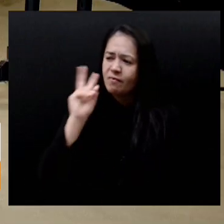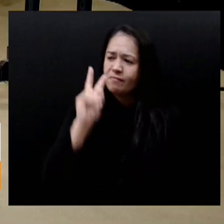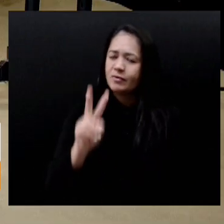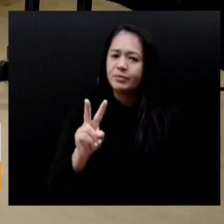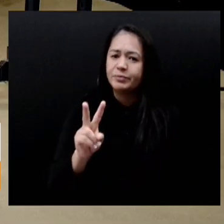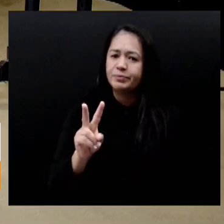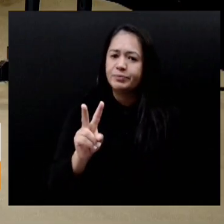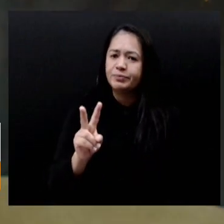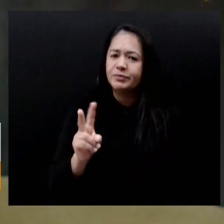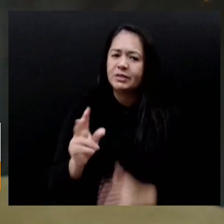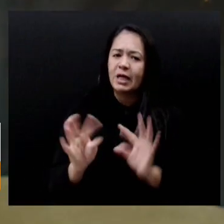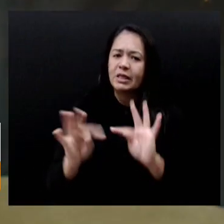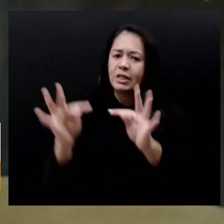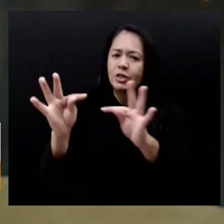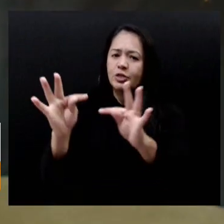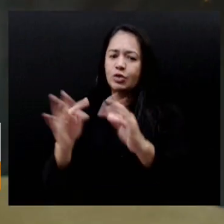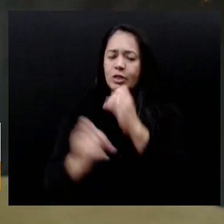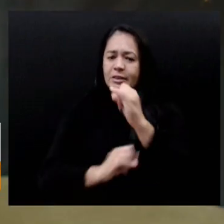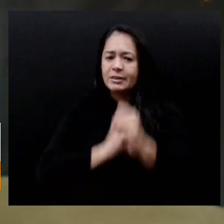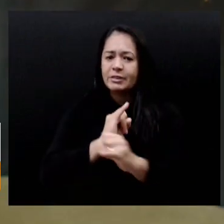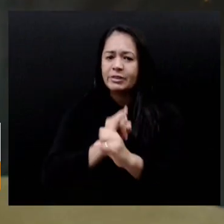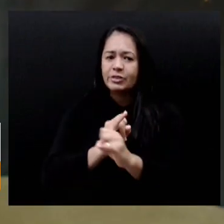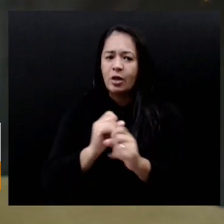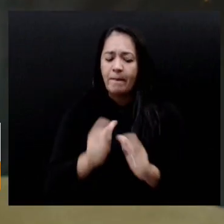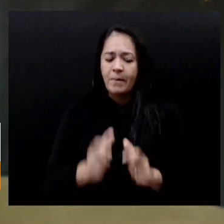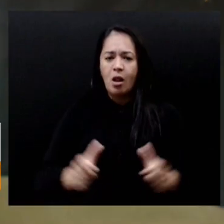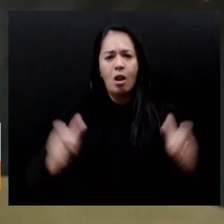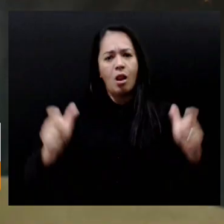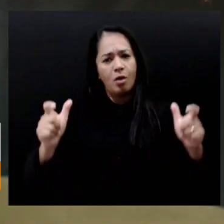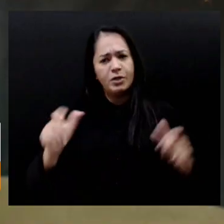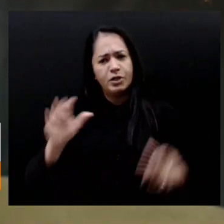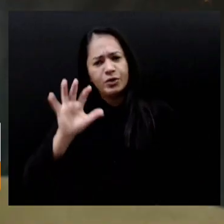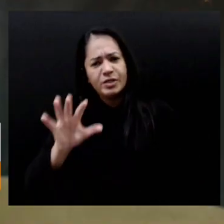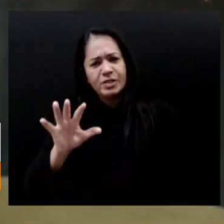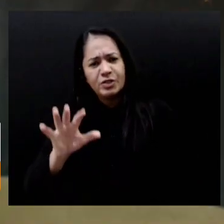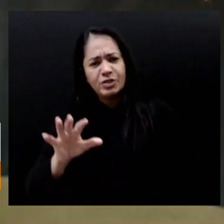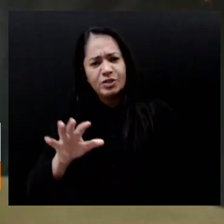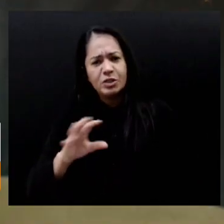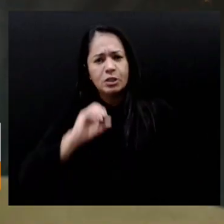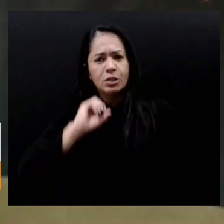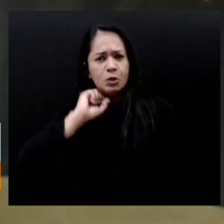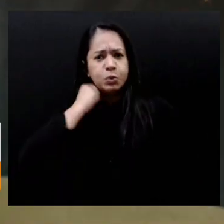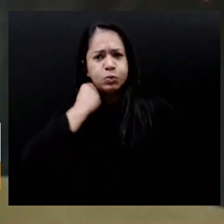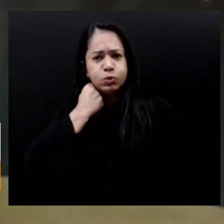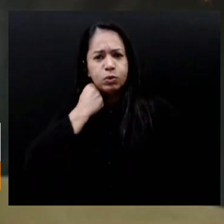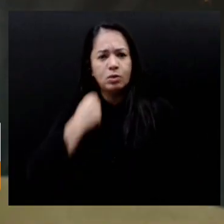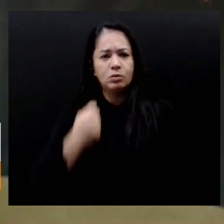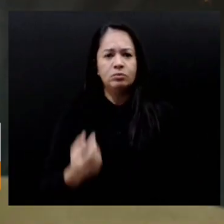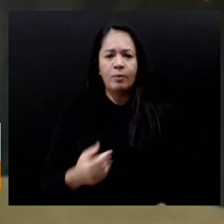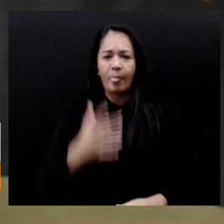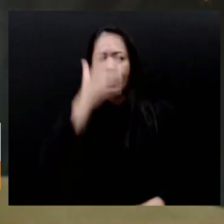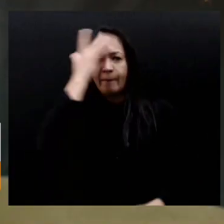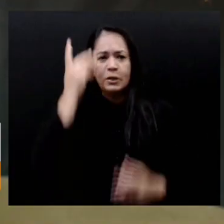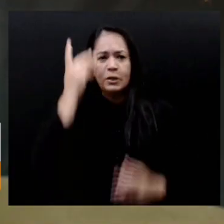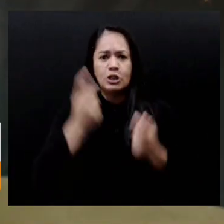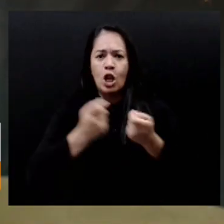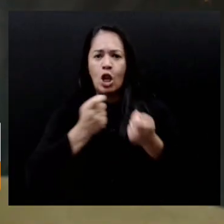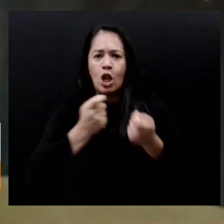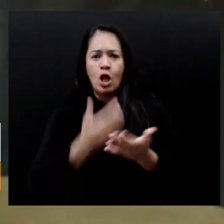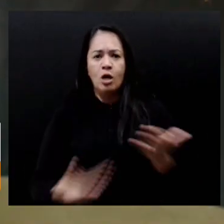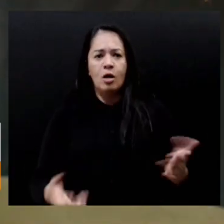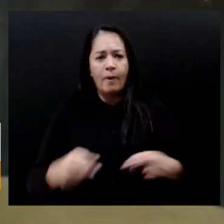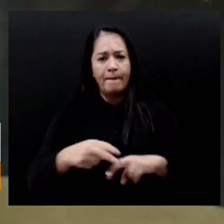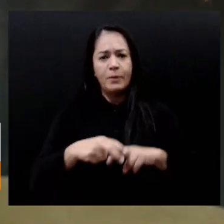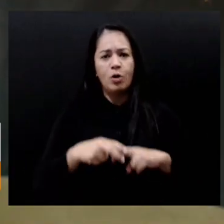tecnologia, a internet, ela elevou mesmo essa questão da situação do estresse, das pessoas descontroladas aí por conta dessa